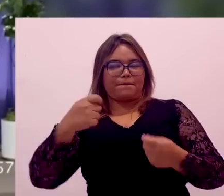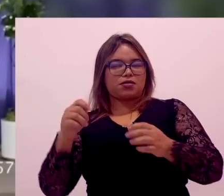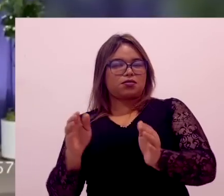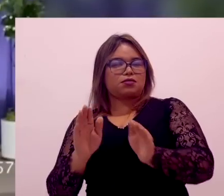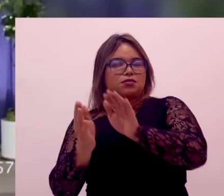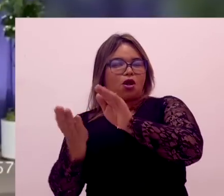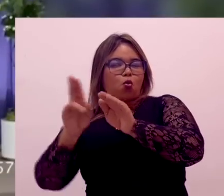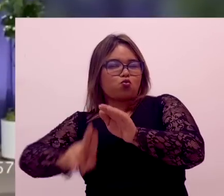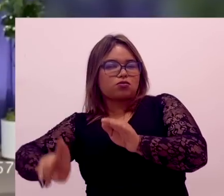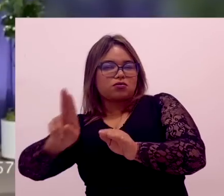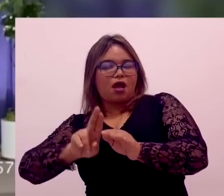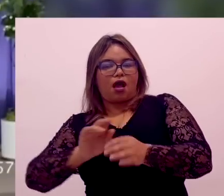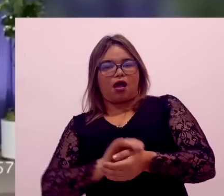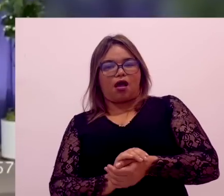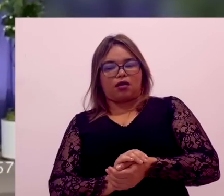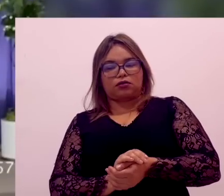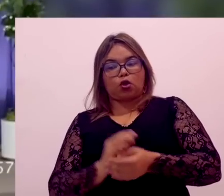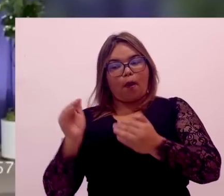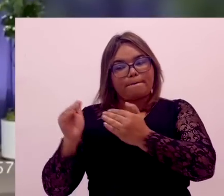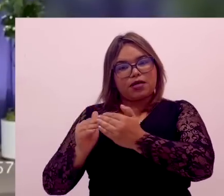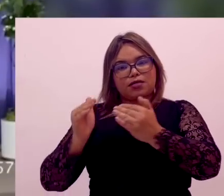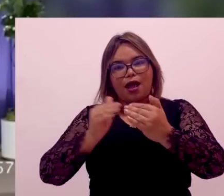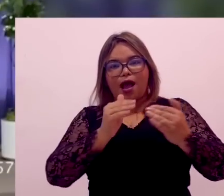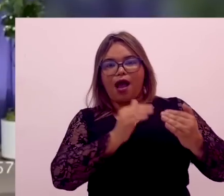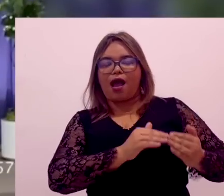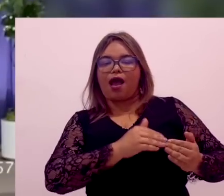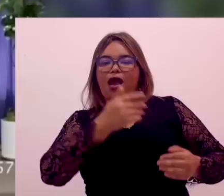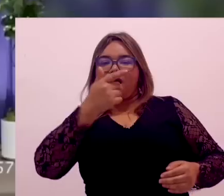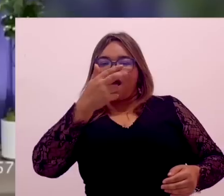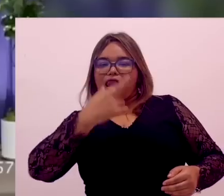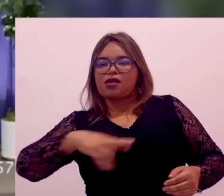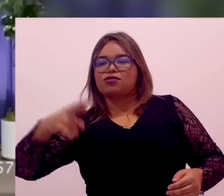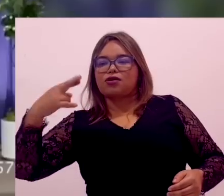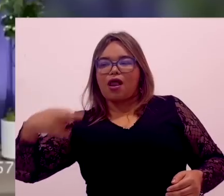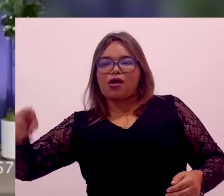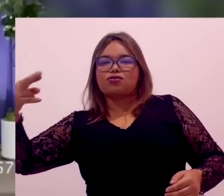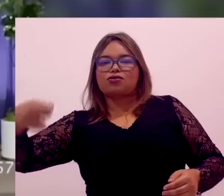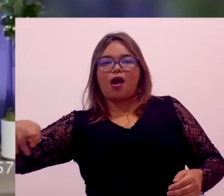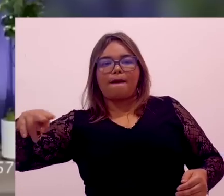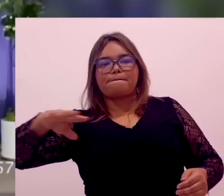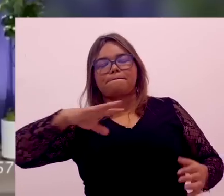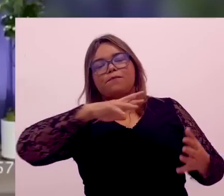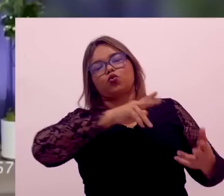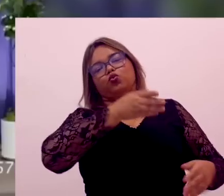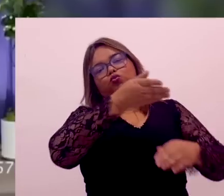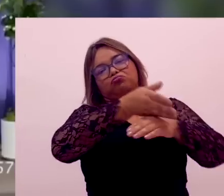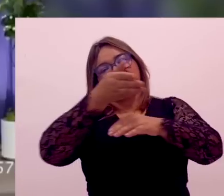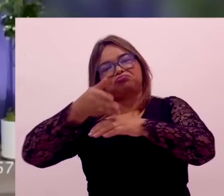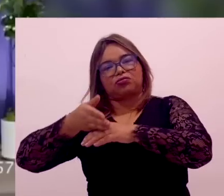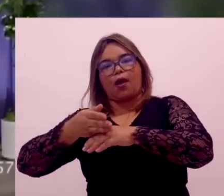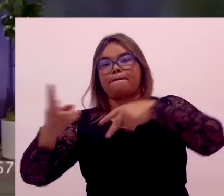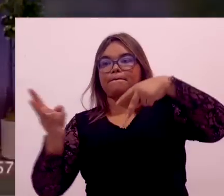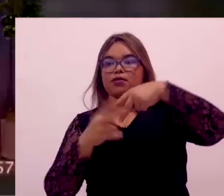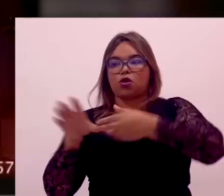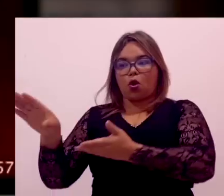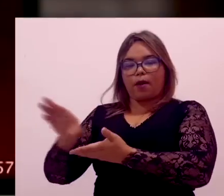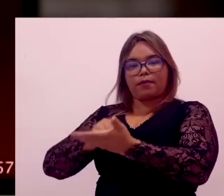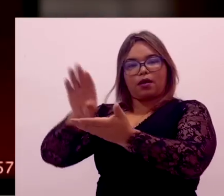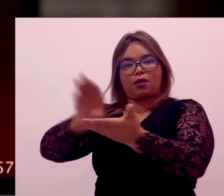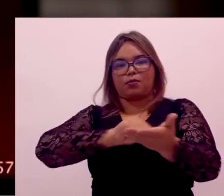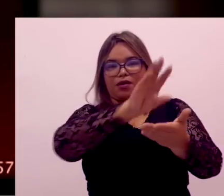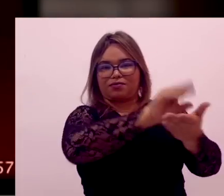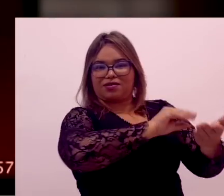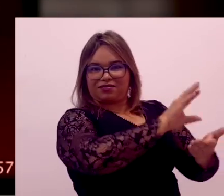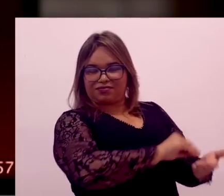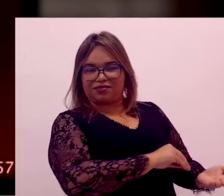grandes luzes pelas quais o maçom deve andar e trabalhar. Qual, então? Qual dos 3 é a grande luz? Bem,